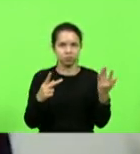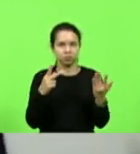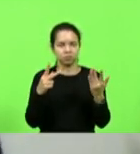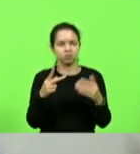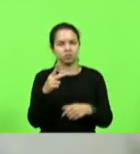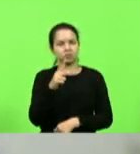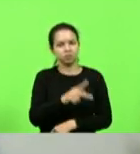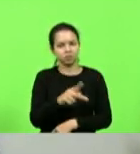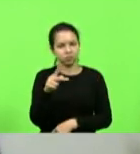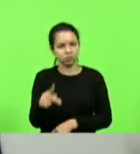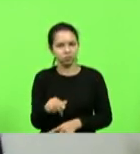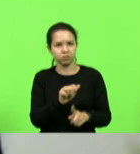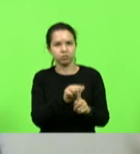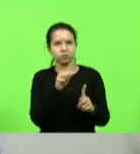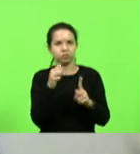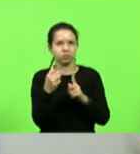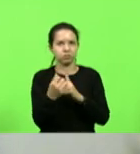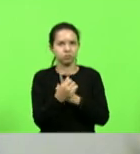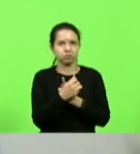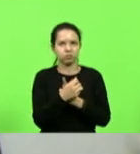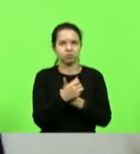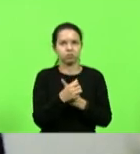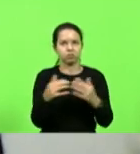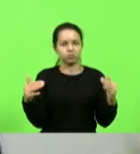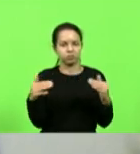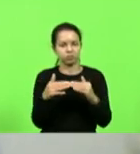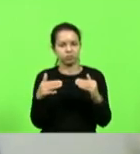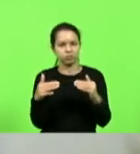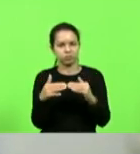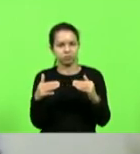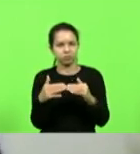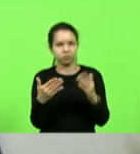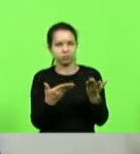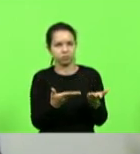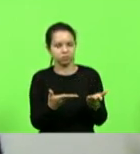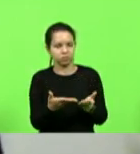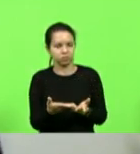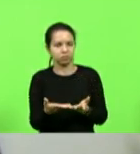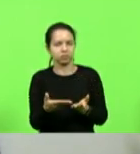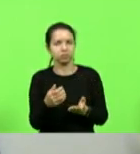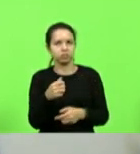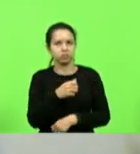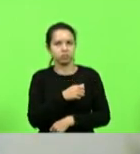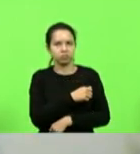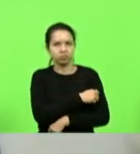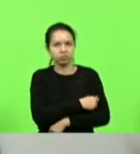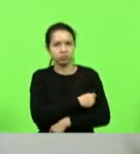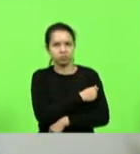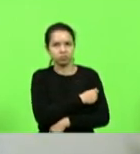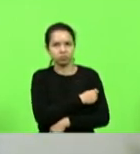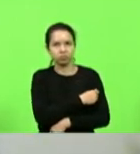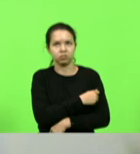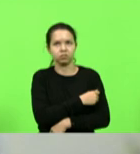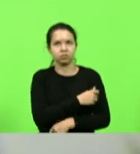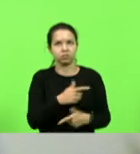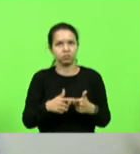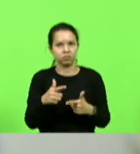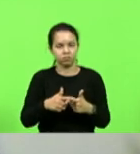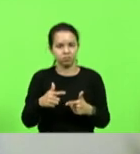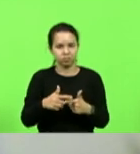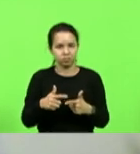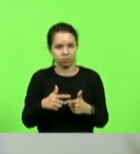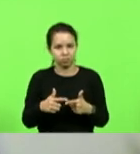social para corrigir os alunos que têm carências nutricionais, porque não são eles que vão